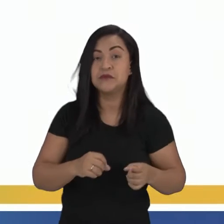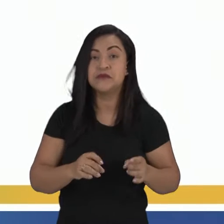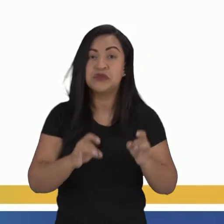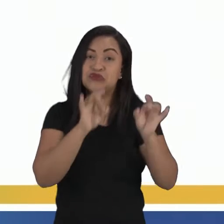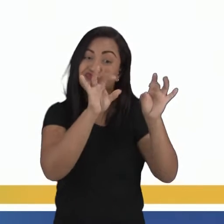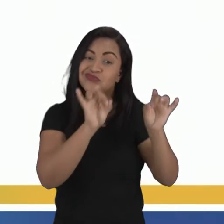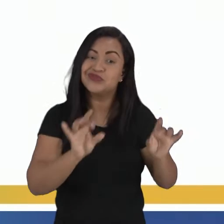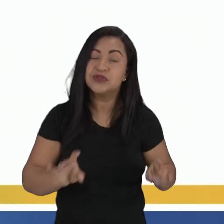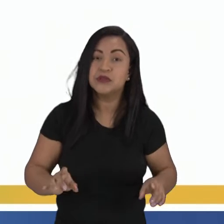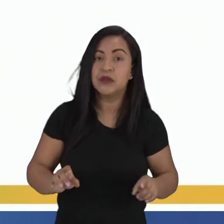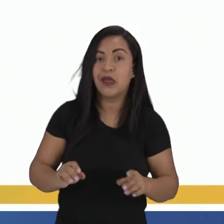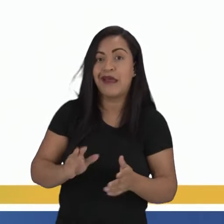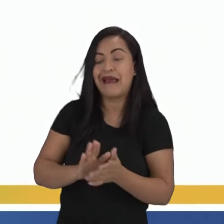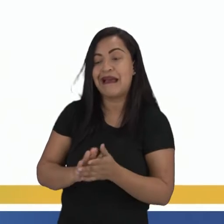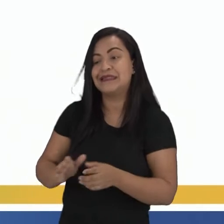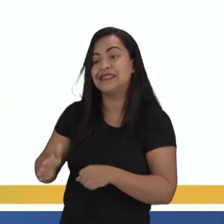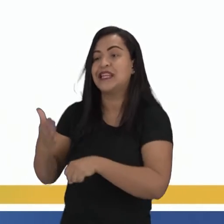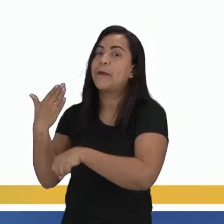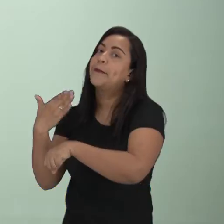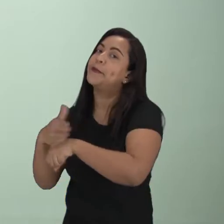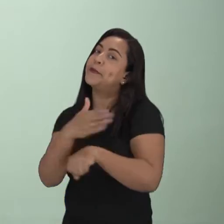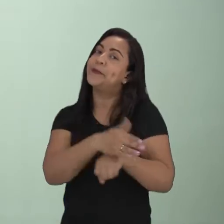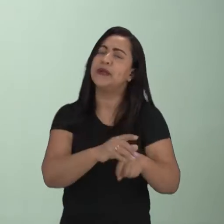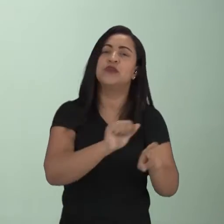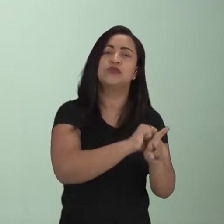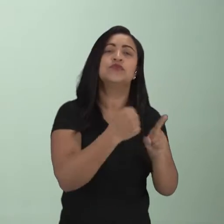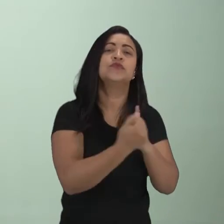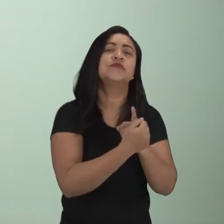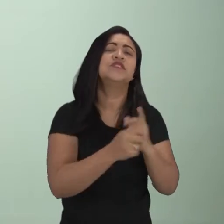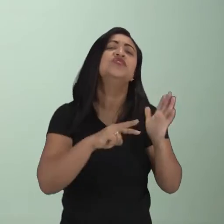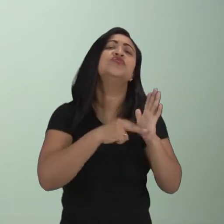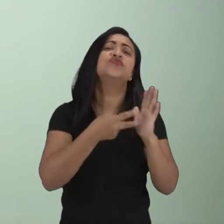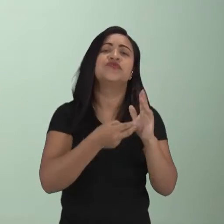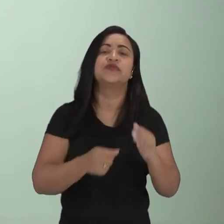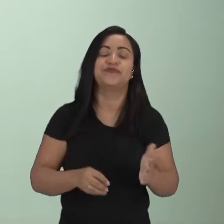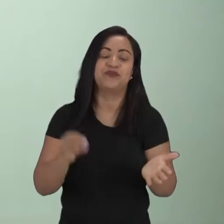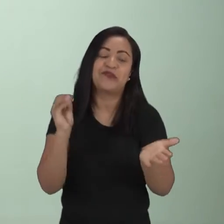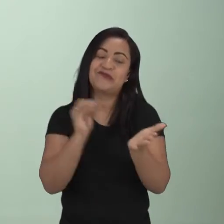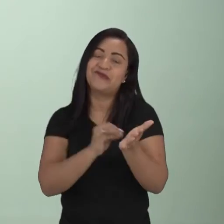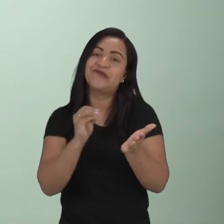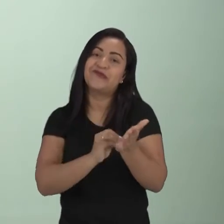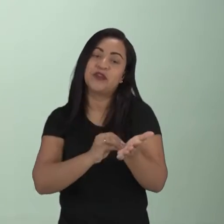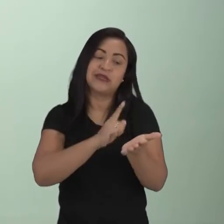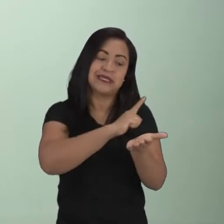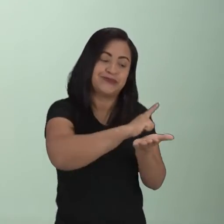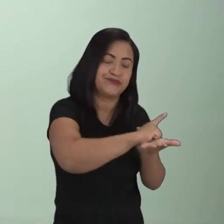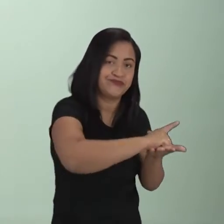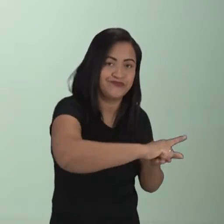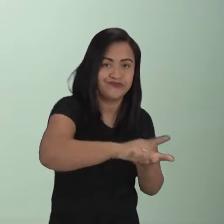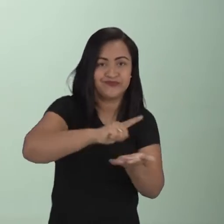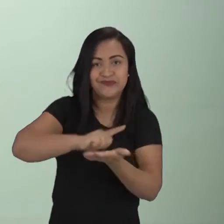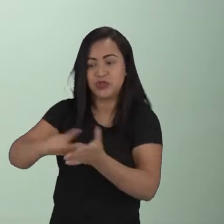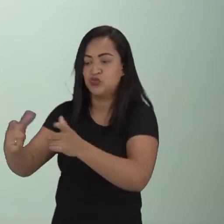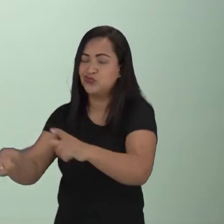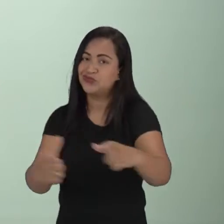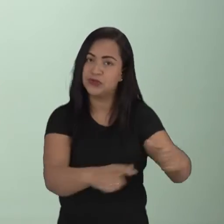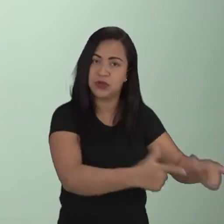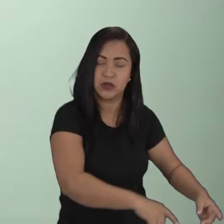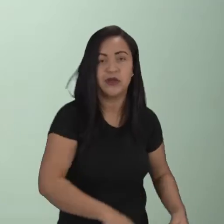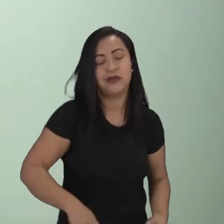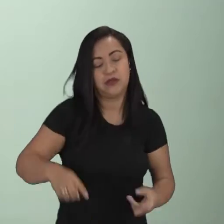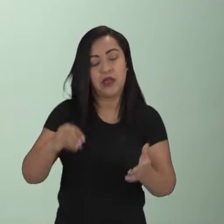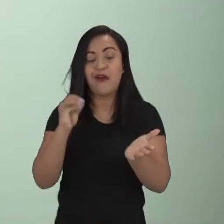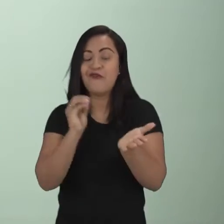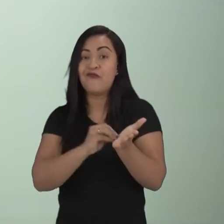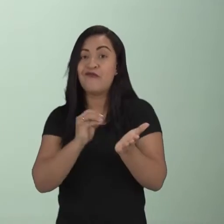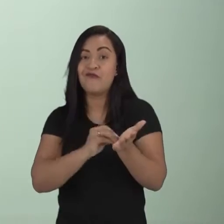justamente a práticas sociais, né? O que vem a ser isso? A falta de saneamento básico, a falta de uma alimentação adequada, a falta